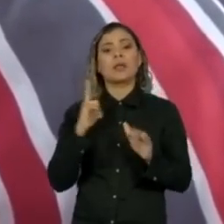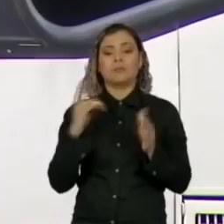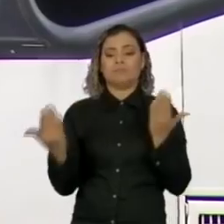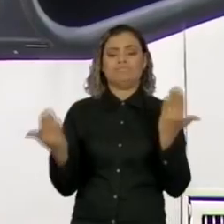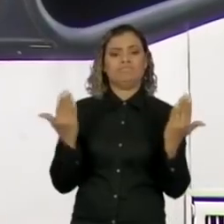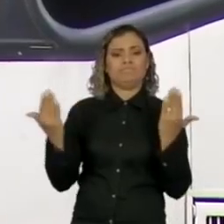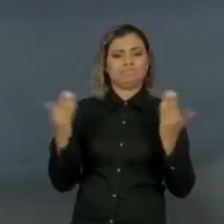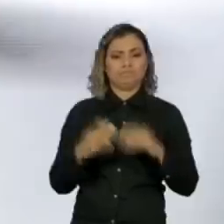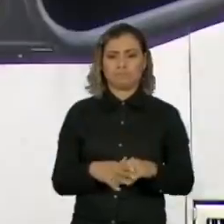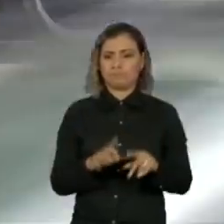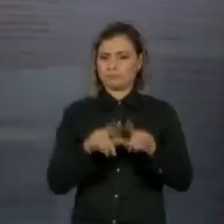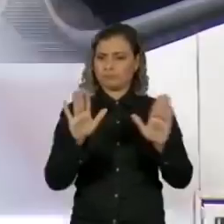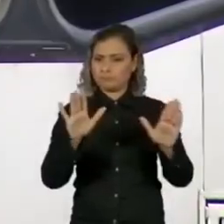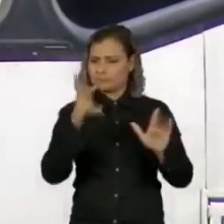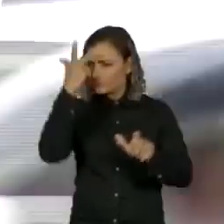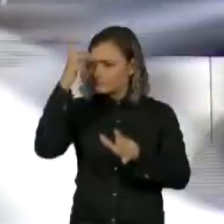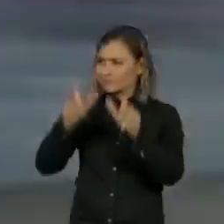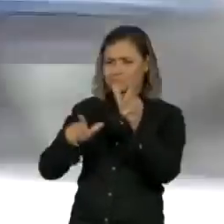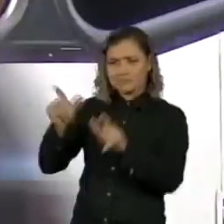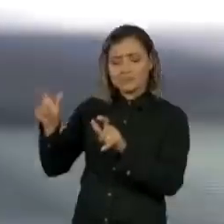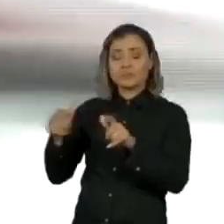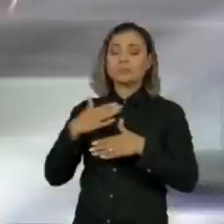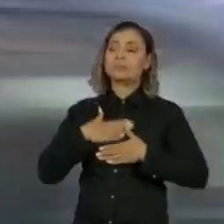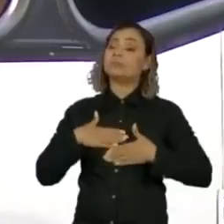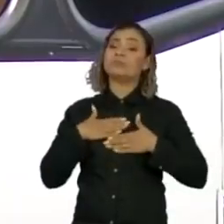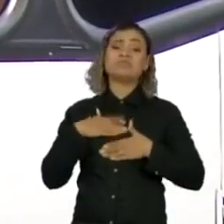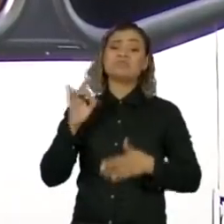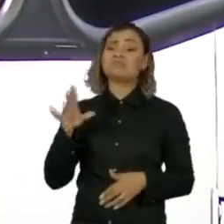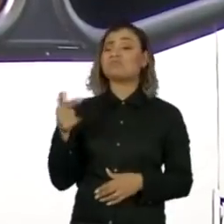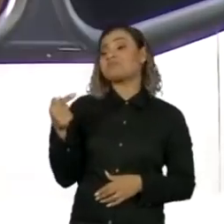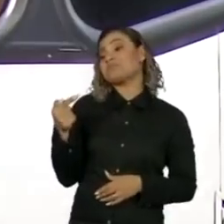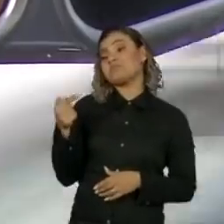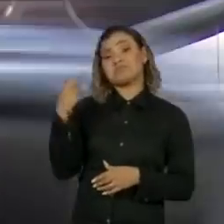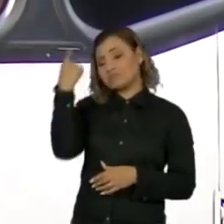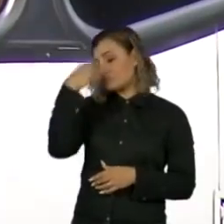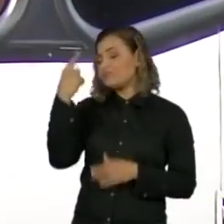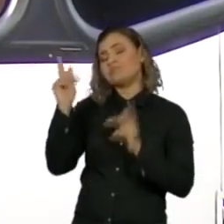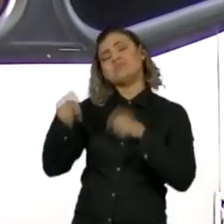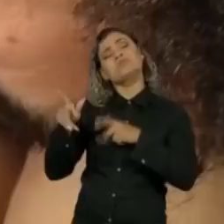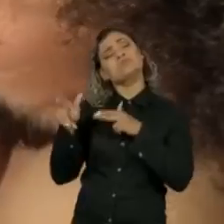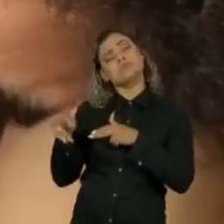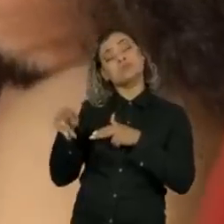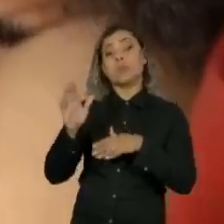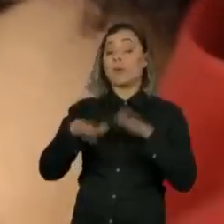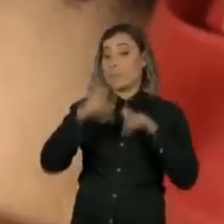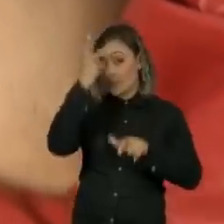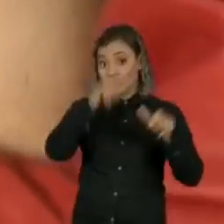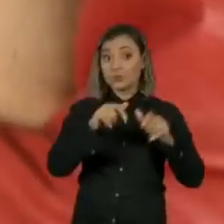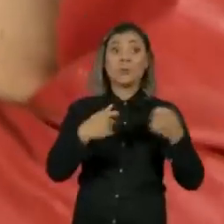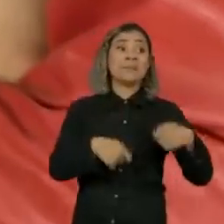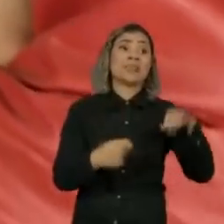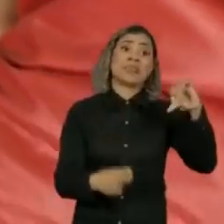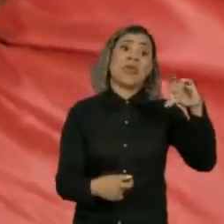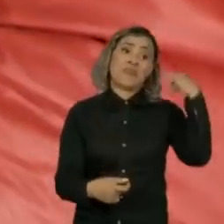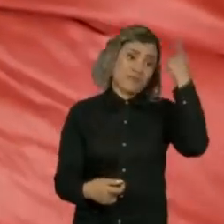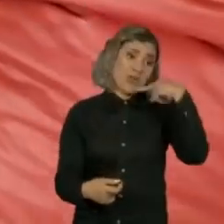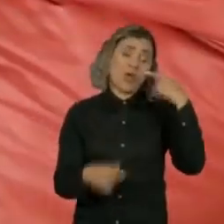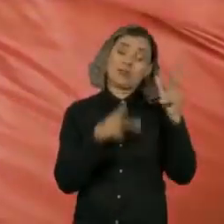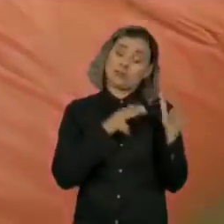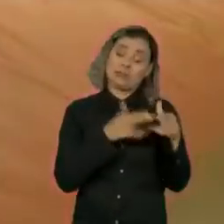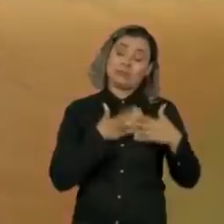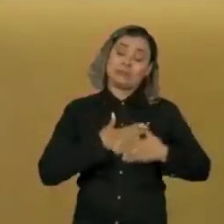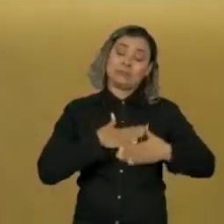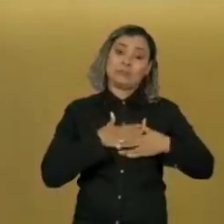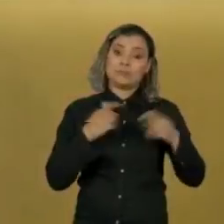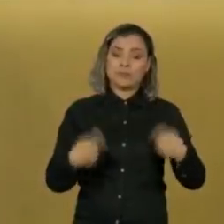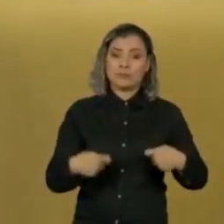Uhum. Agora, existem pessoas que se satisfazem com 7, outras que precisam de 8 ou 9 horas, né? Mas além do número de